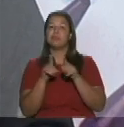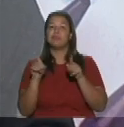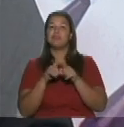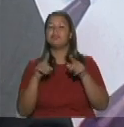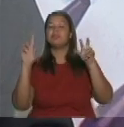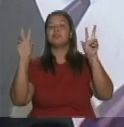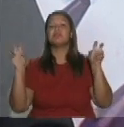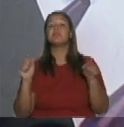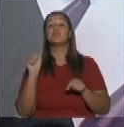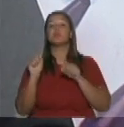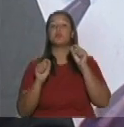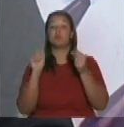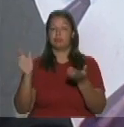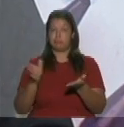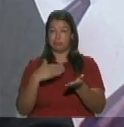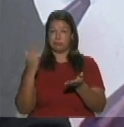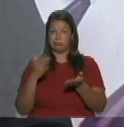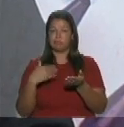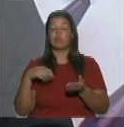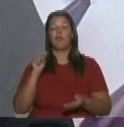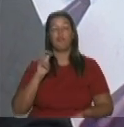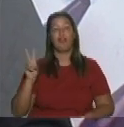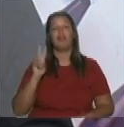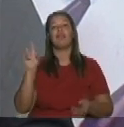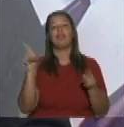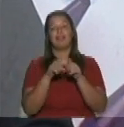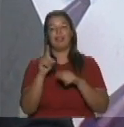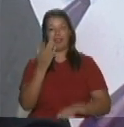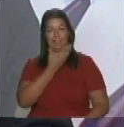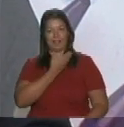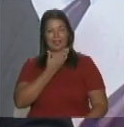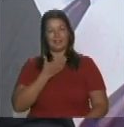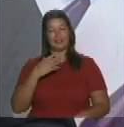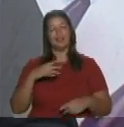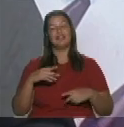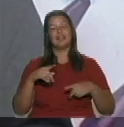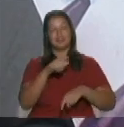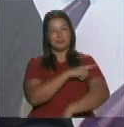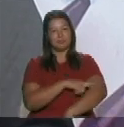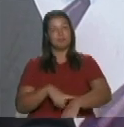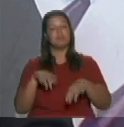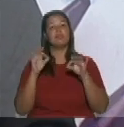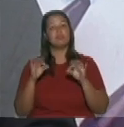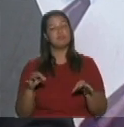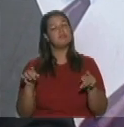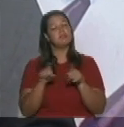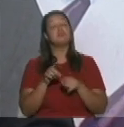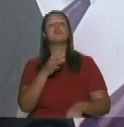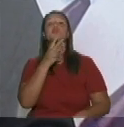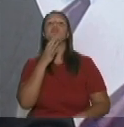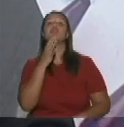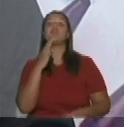um livro que apresenta valores como amizade e honestidade para as crianças e conhecer uma obra de